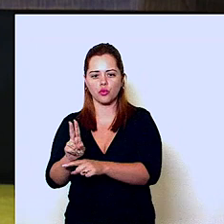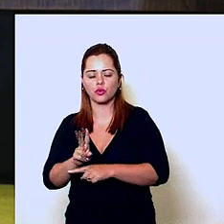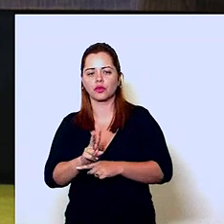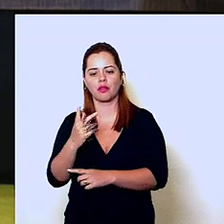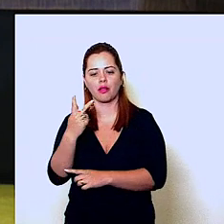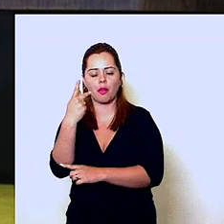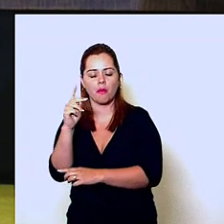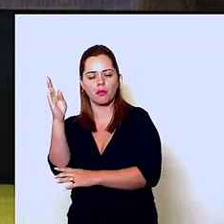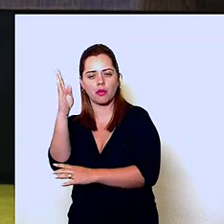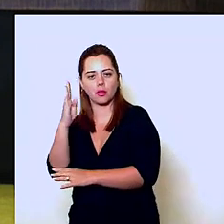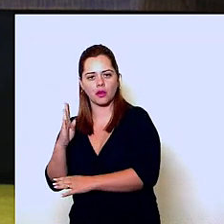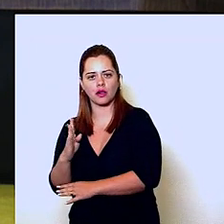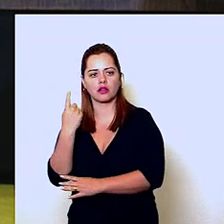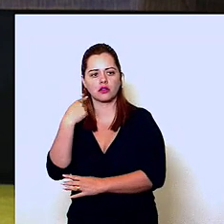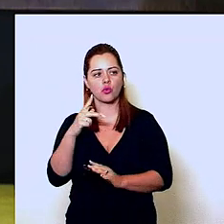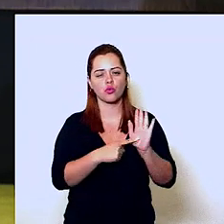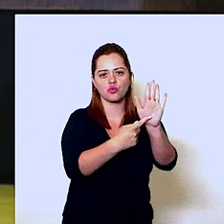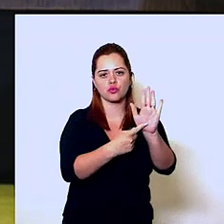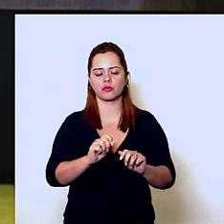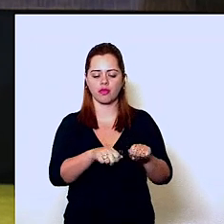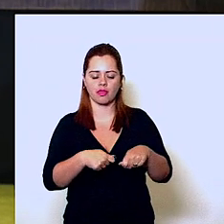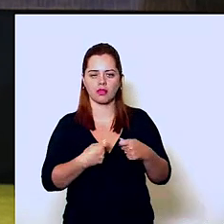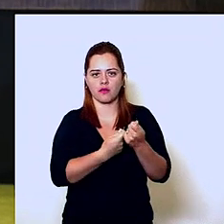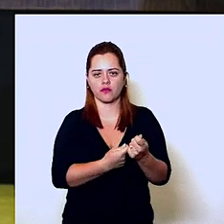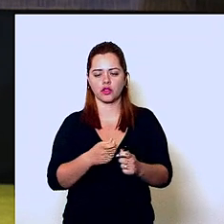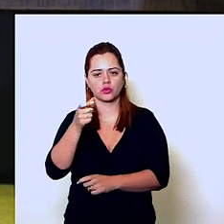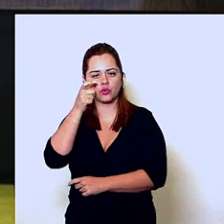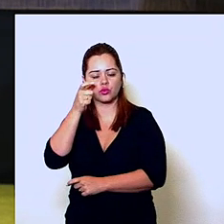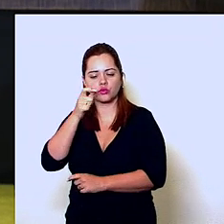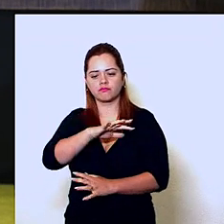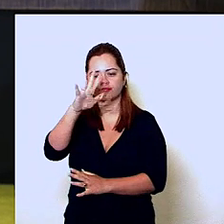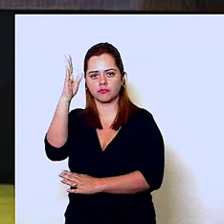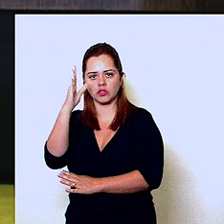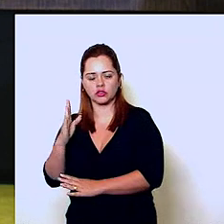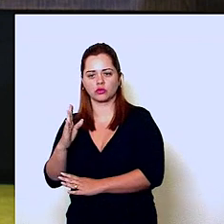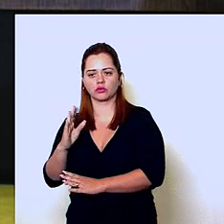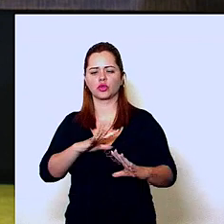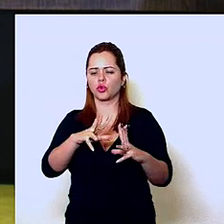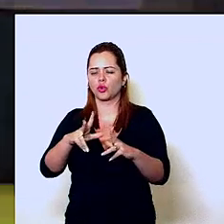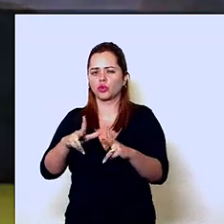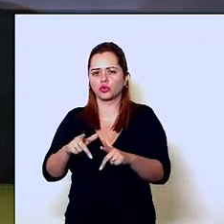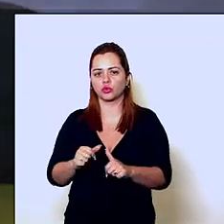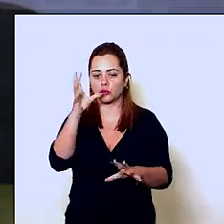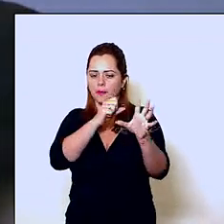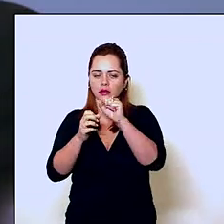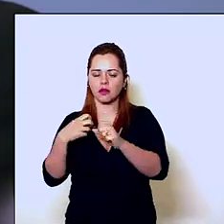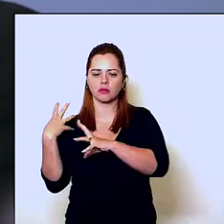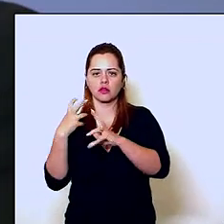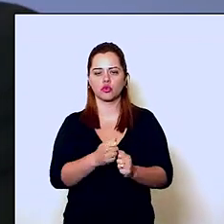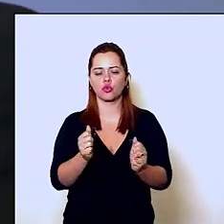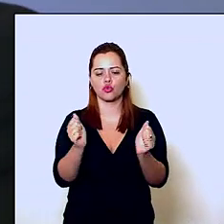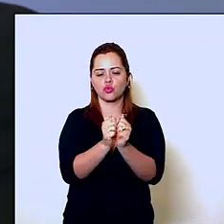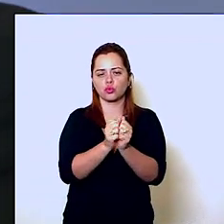de determinação na defesa dos interesses nacionais. Tudo isso é uma lição que todos nós devemos carregar conosco e que nos foi deixada